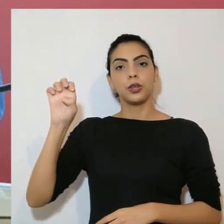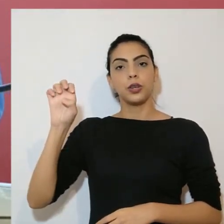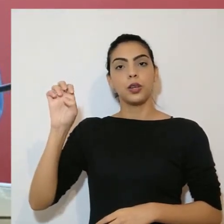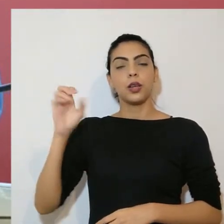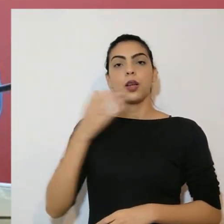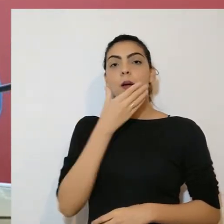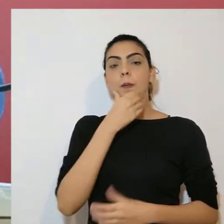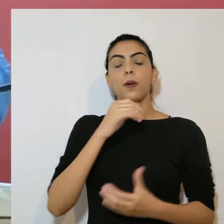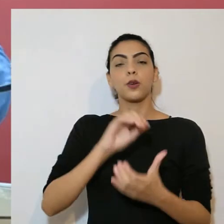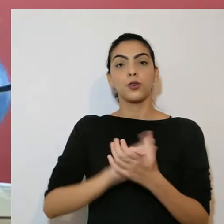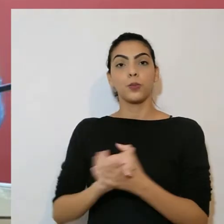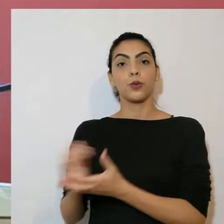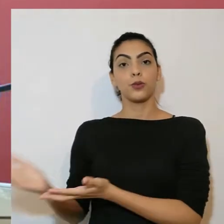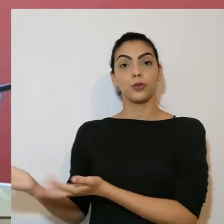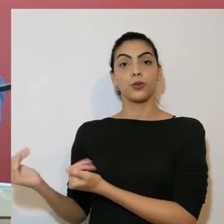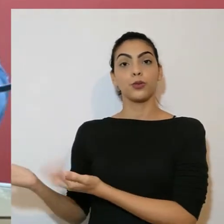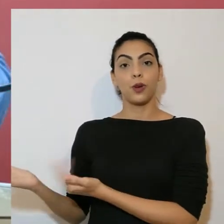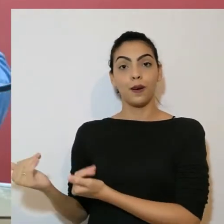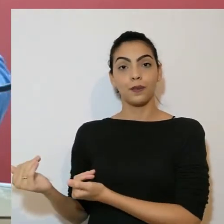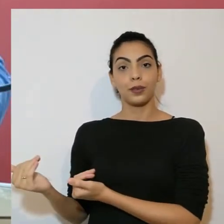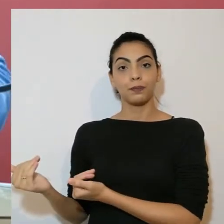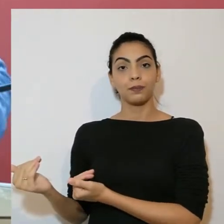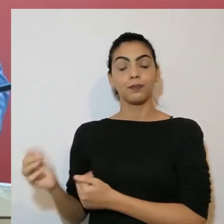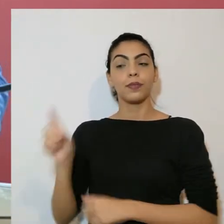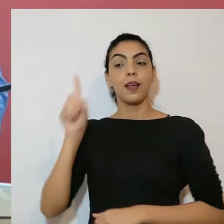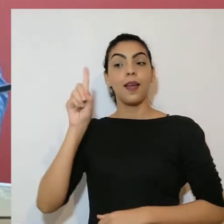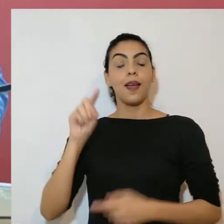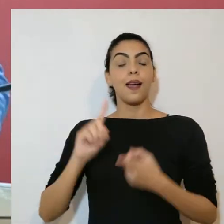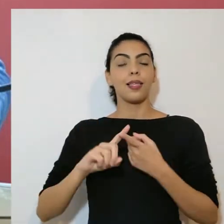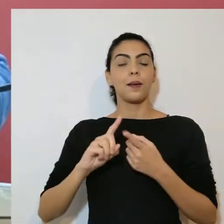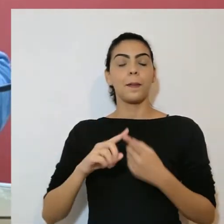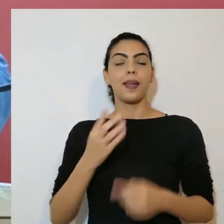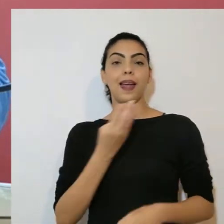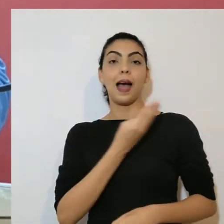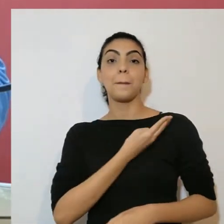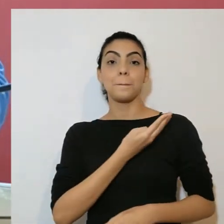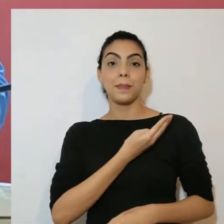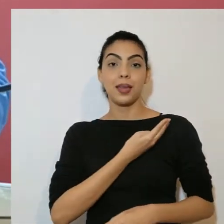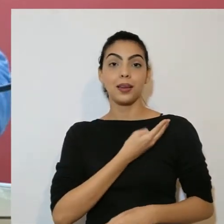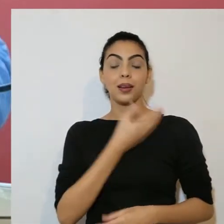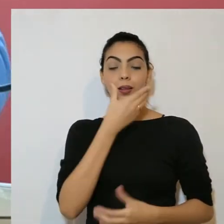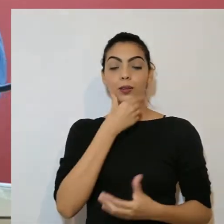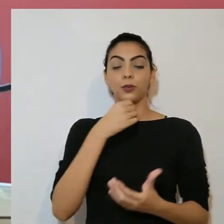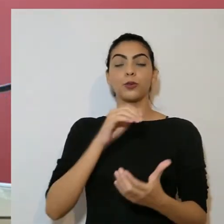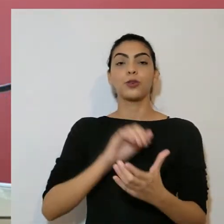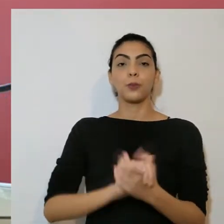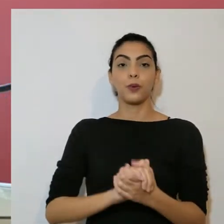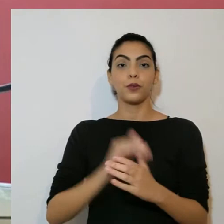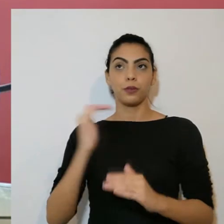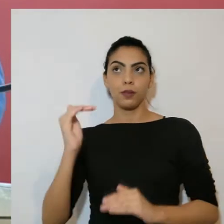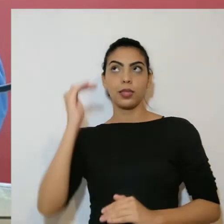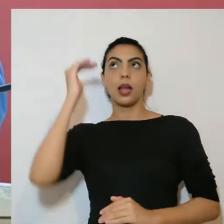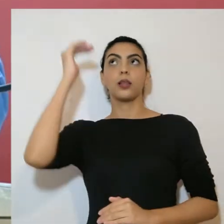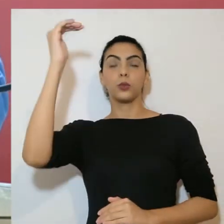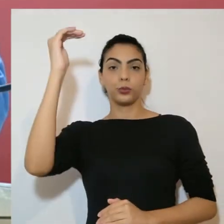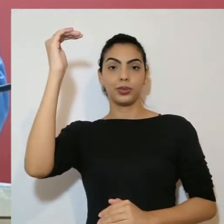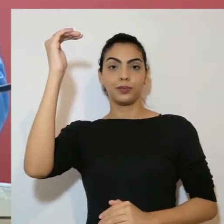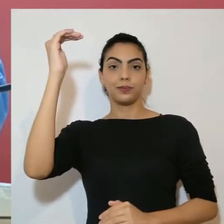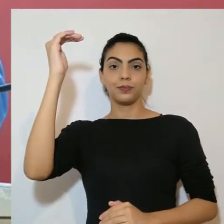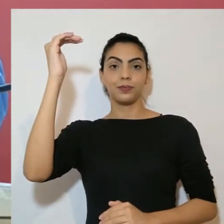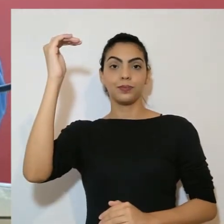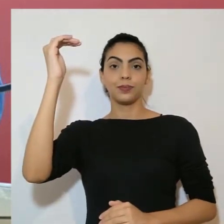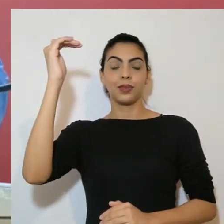esposo. Ela é a companheira do seu esposo na